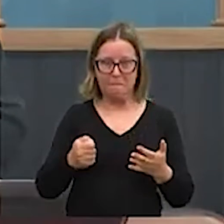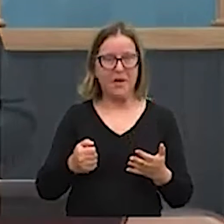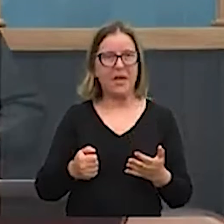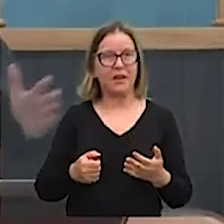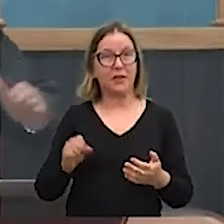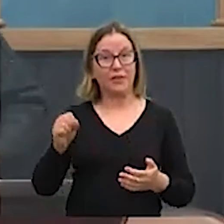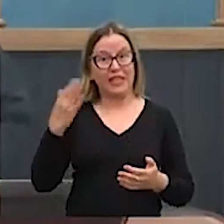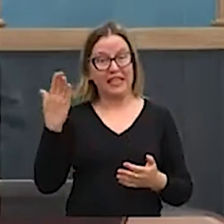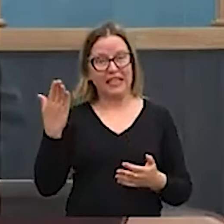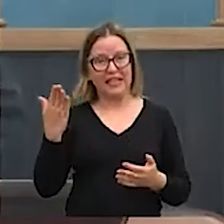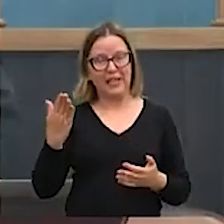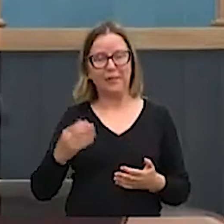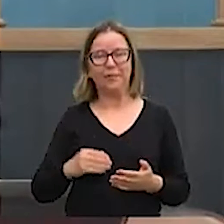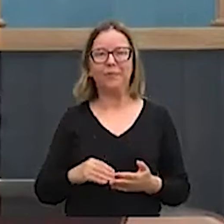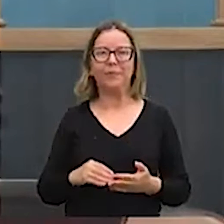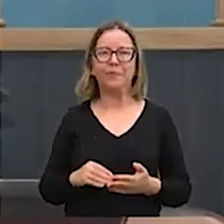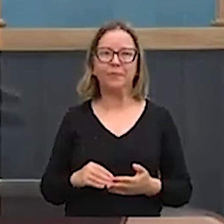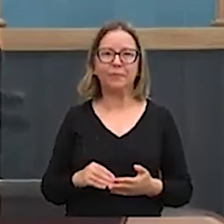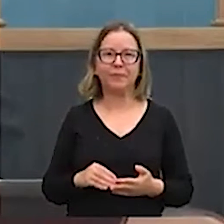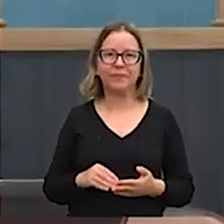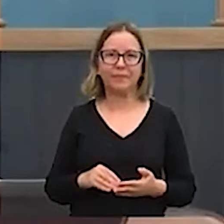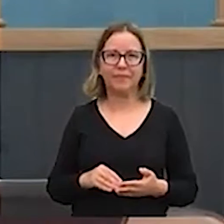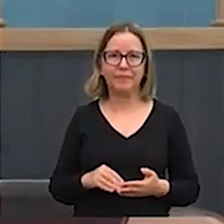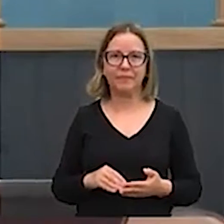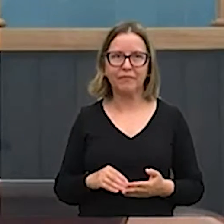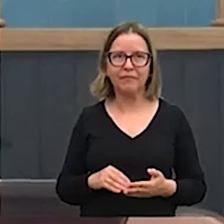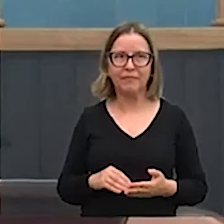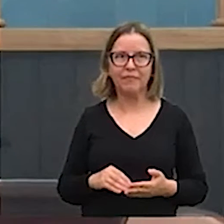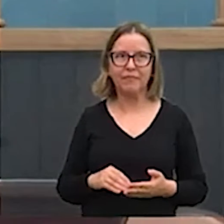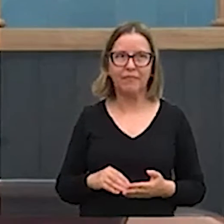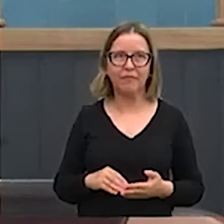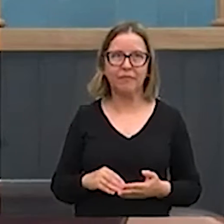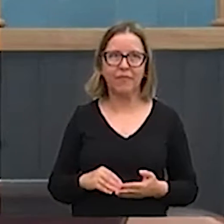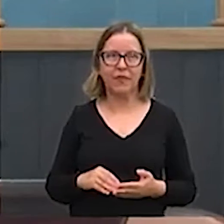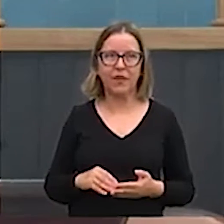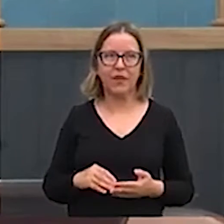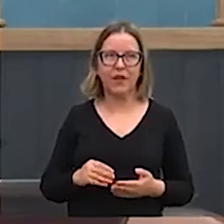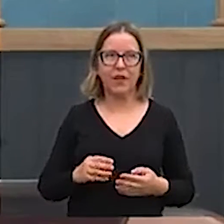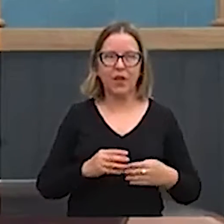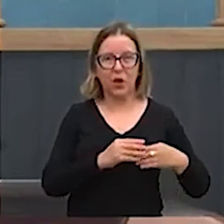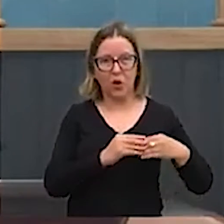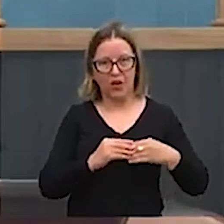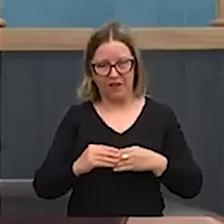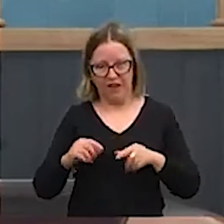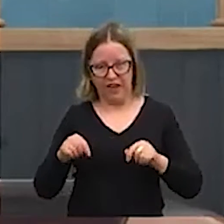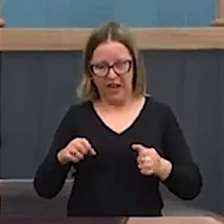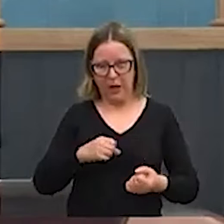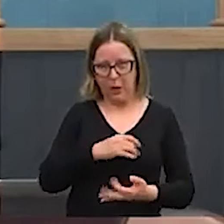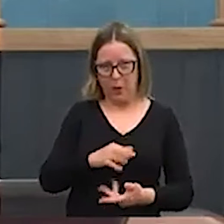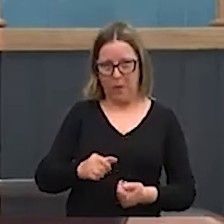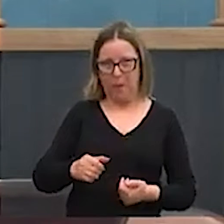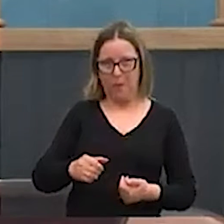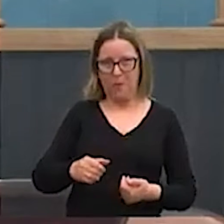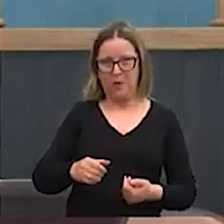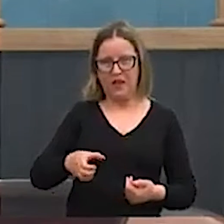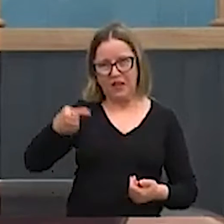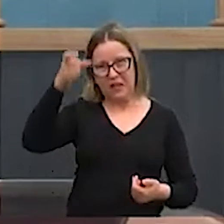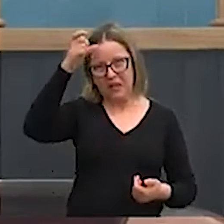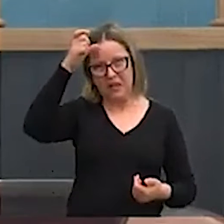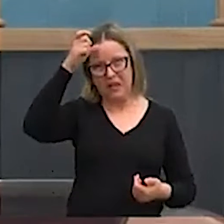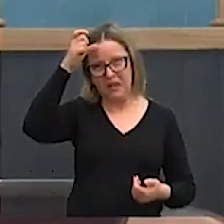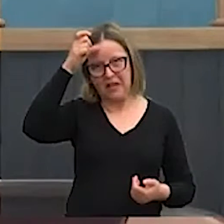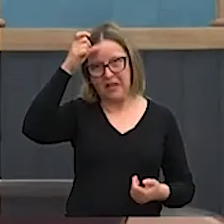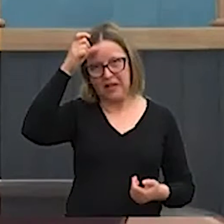passada à humanidade culpada. O governante deste mundo é Satanás, o pai da mentira e o Deus